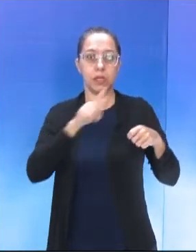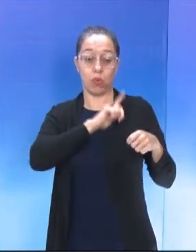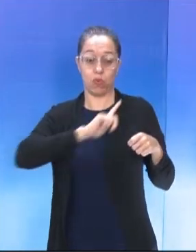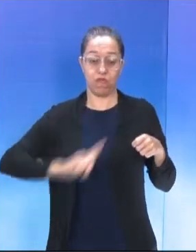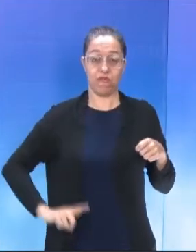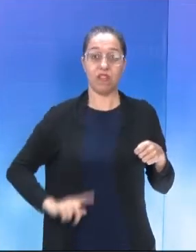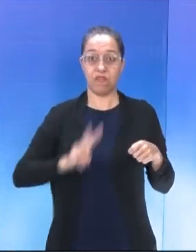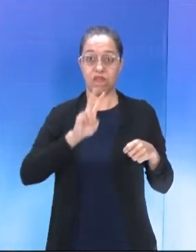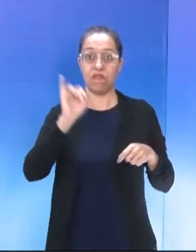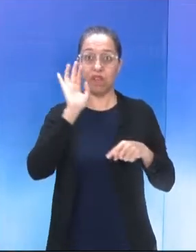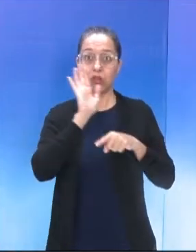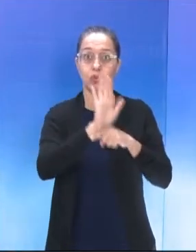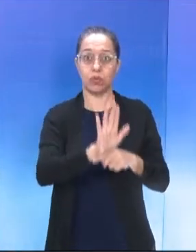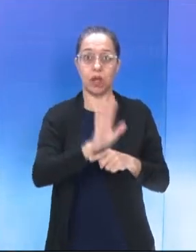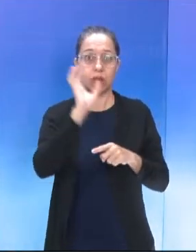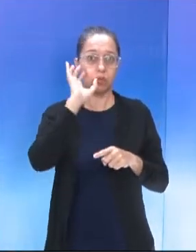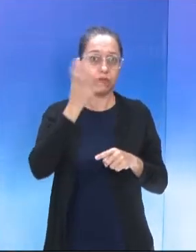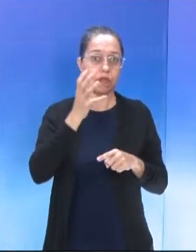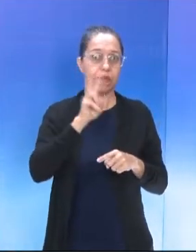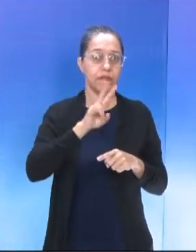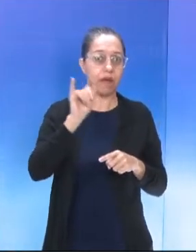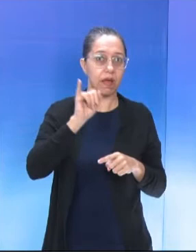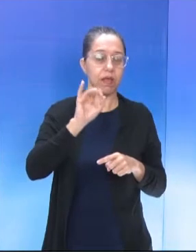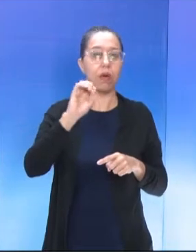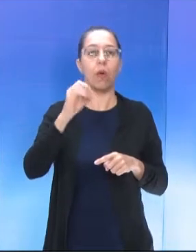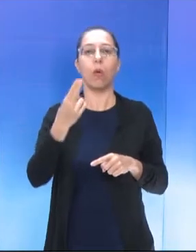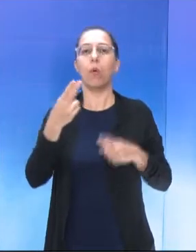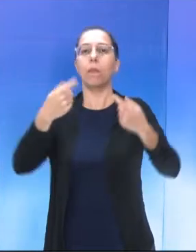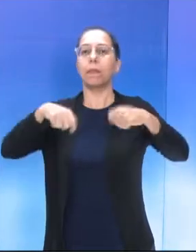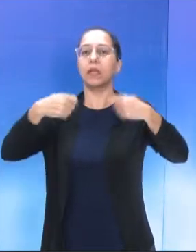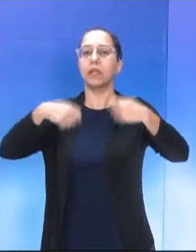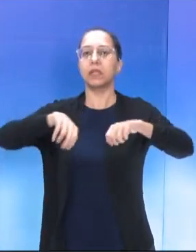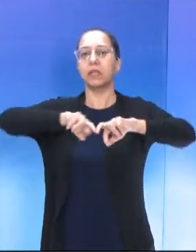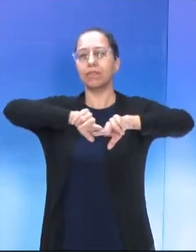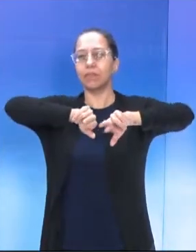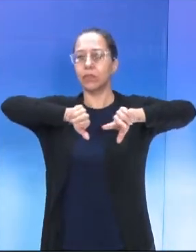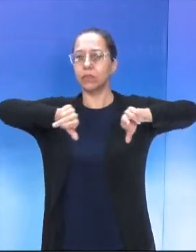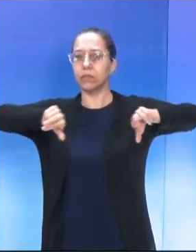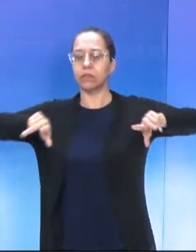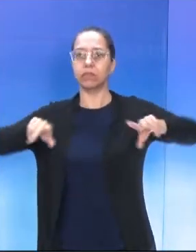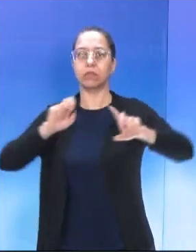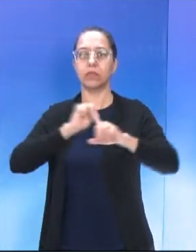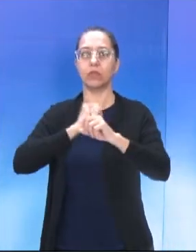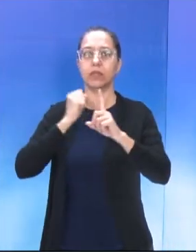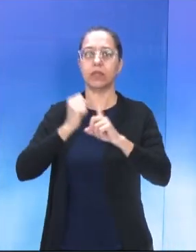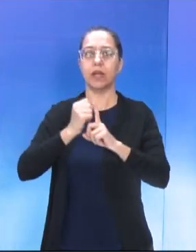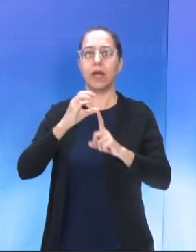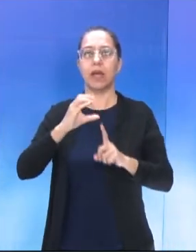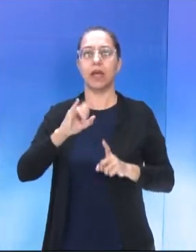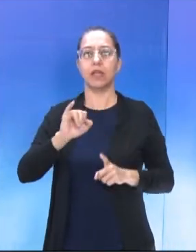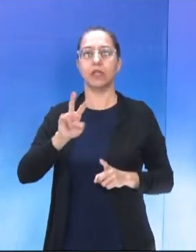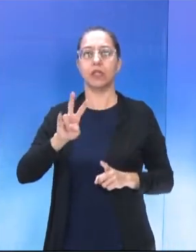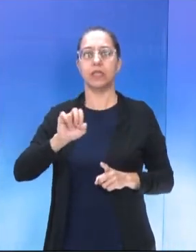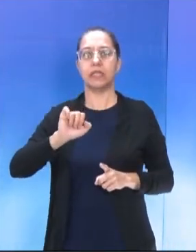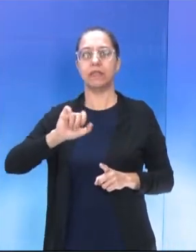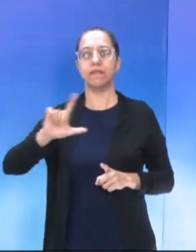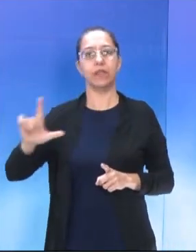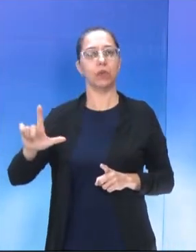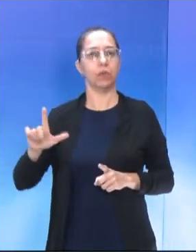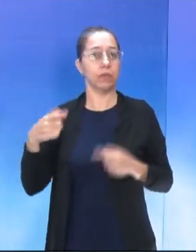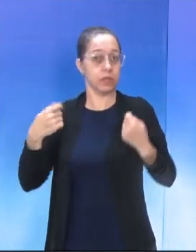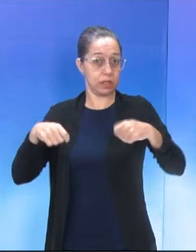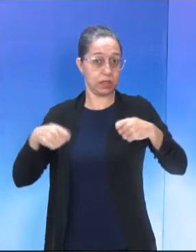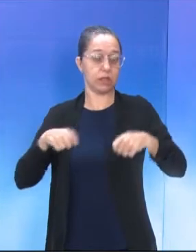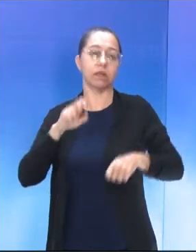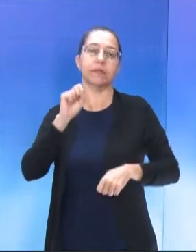resolver isso? Ou é preciso também ações, ou são precisas ações da sociedade civil? São precisas ações.